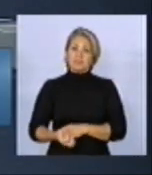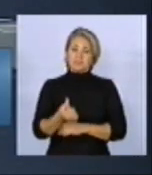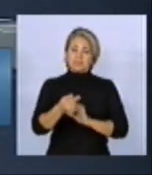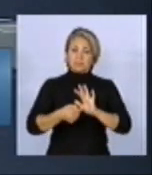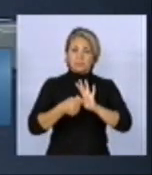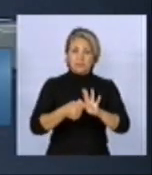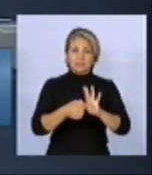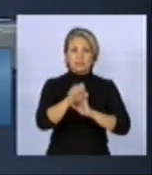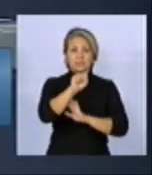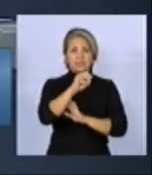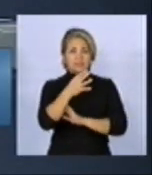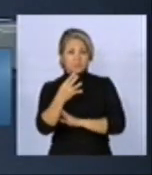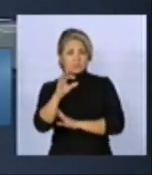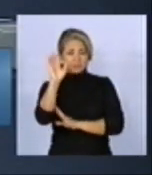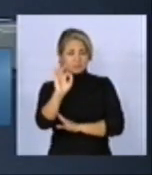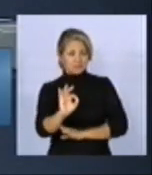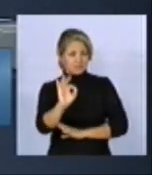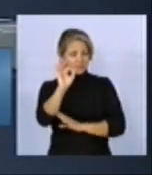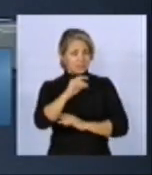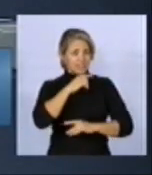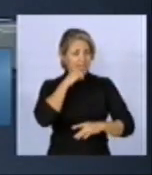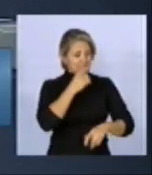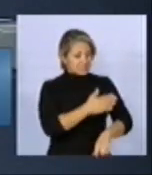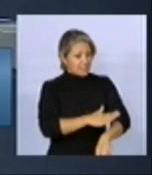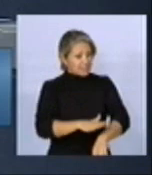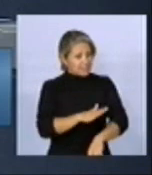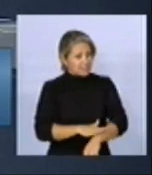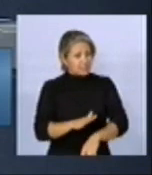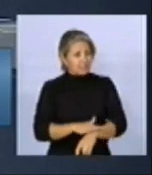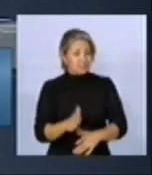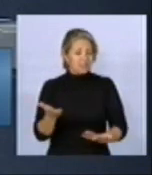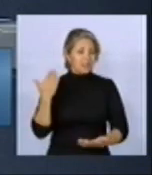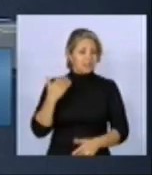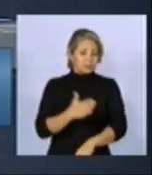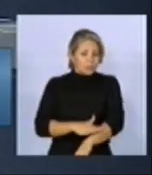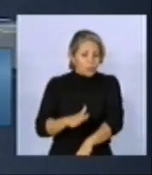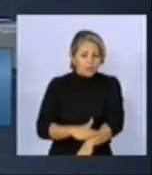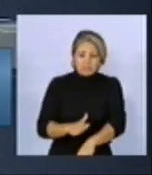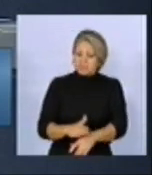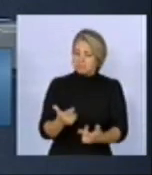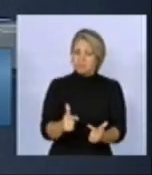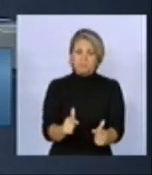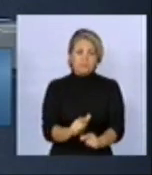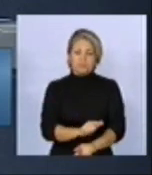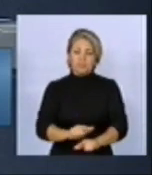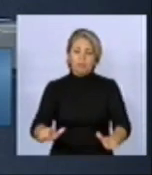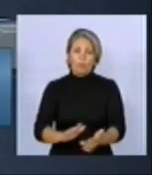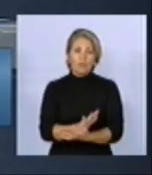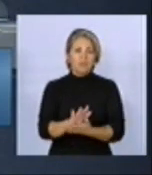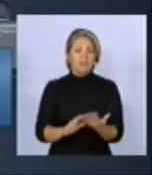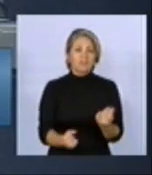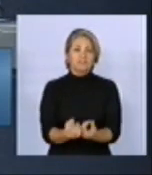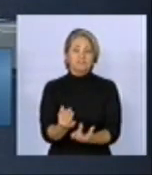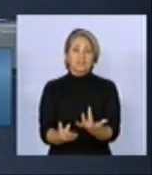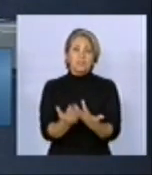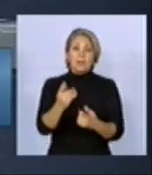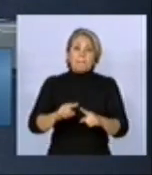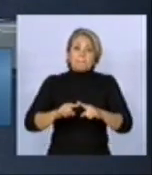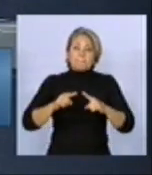34% da cana era colhida de maneira crua né ou seja sem a queima né em 2011